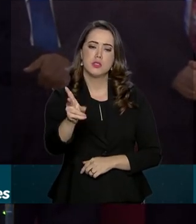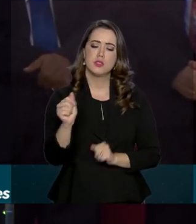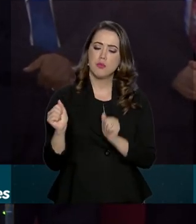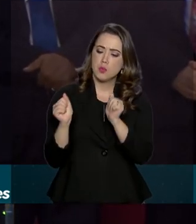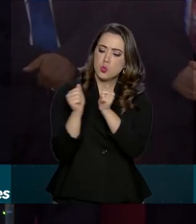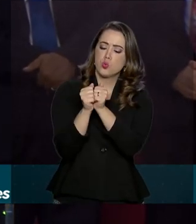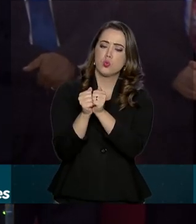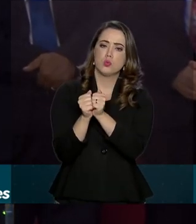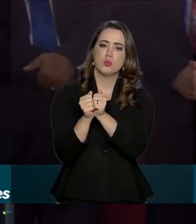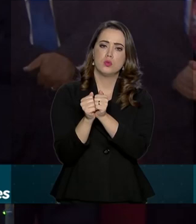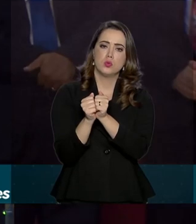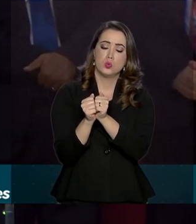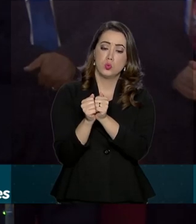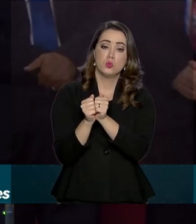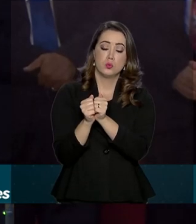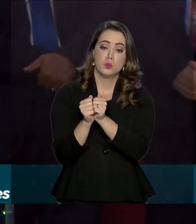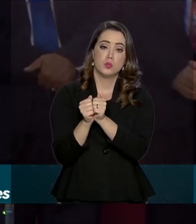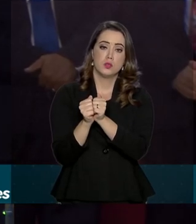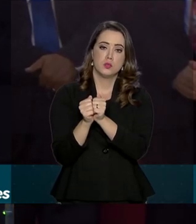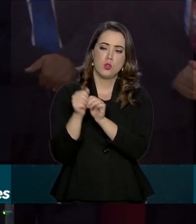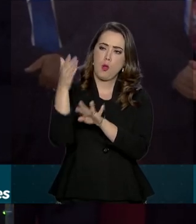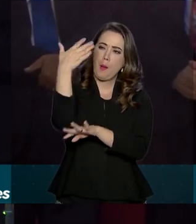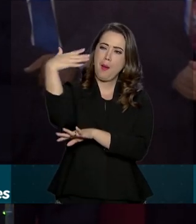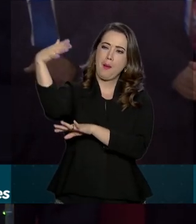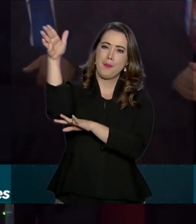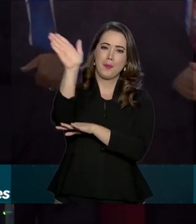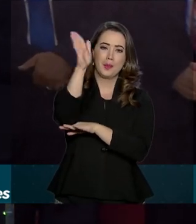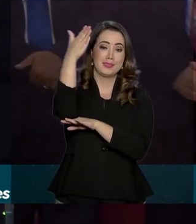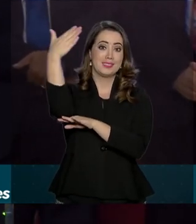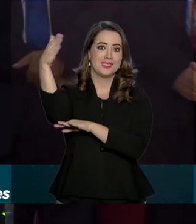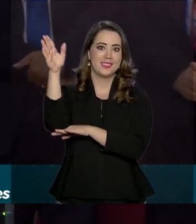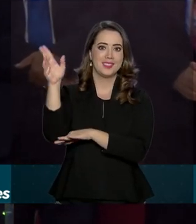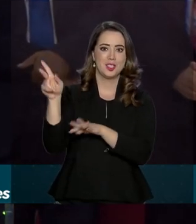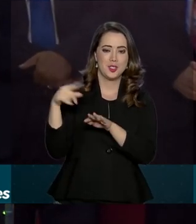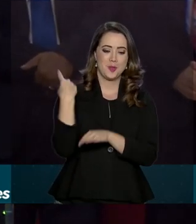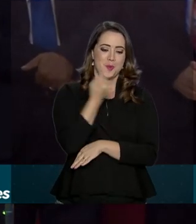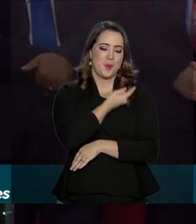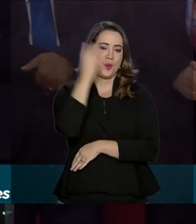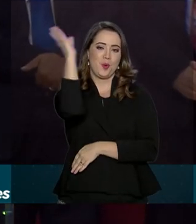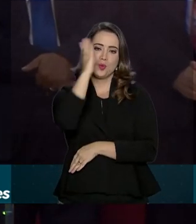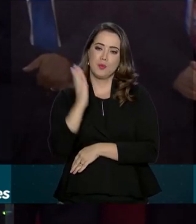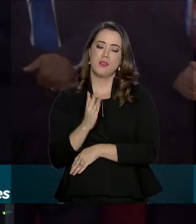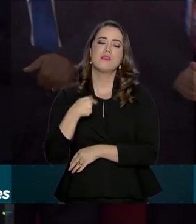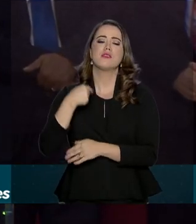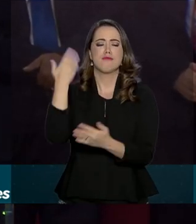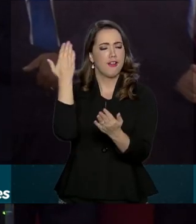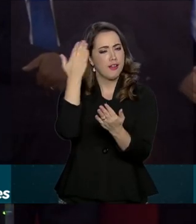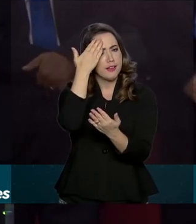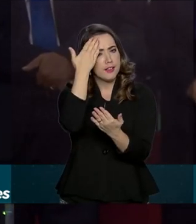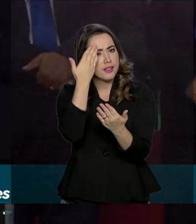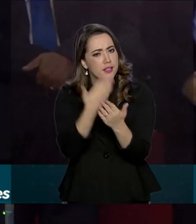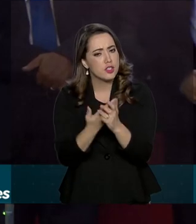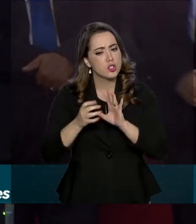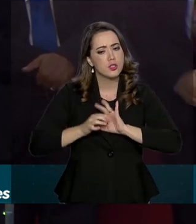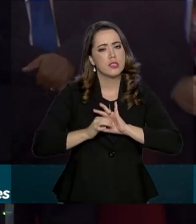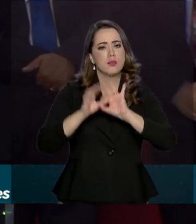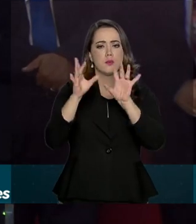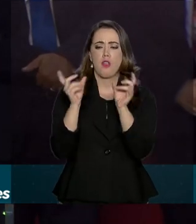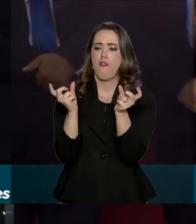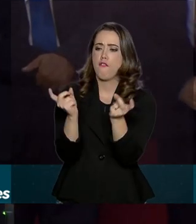carrega consigo a bandeira do nosso país, que acredita no livre